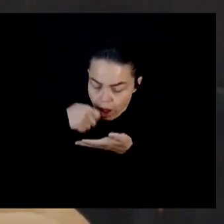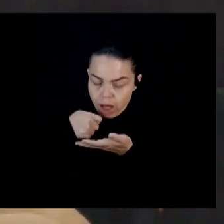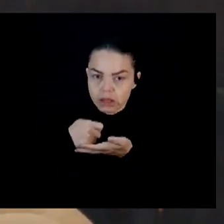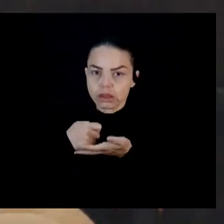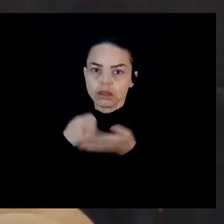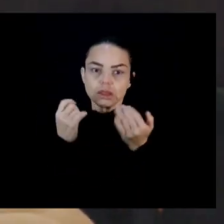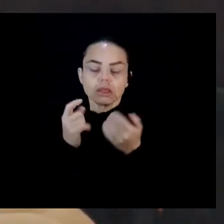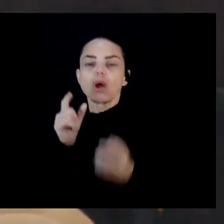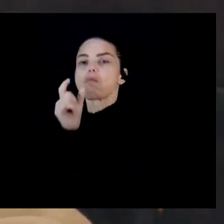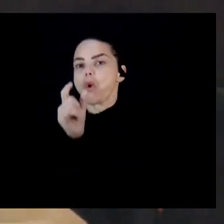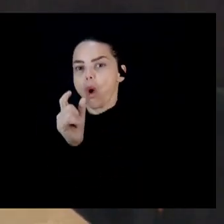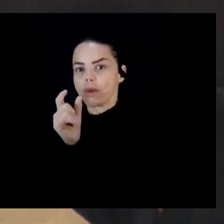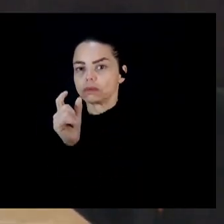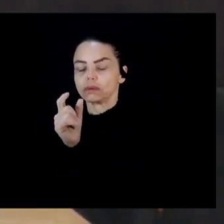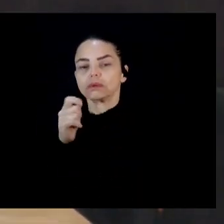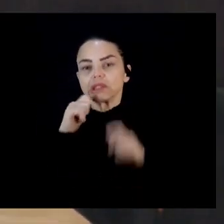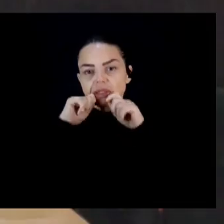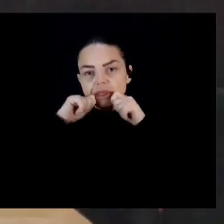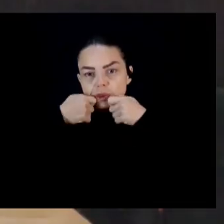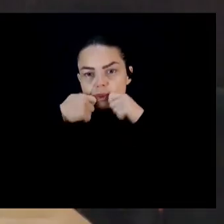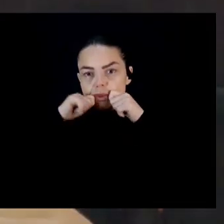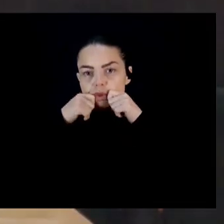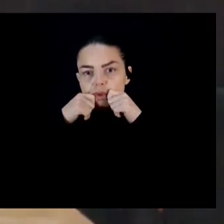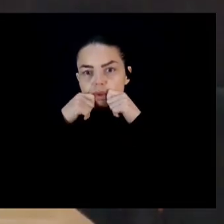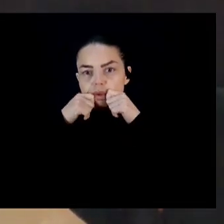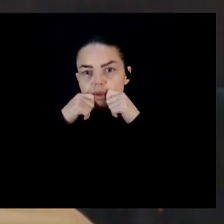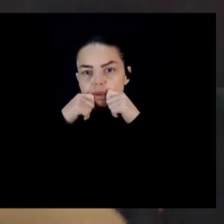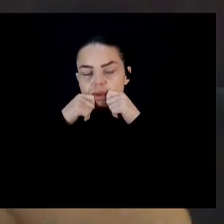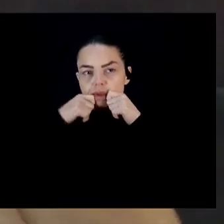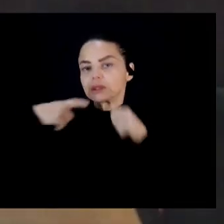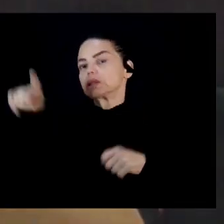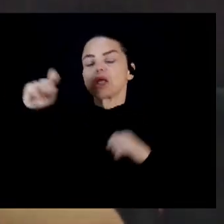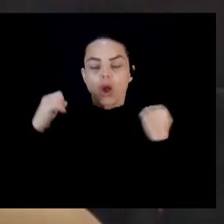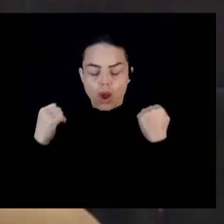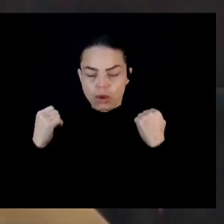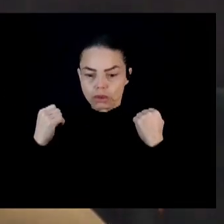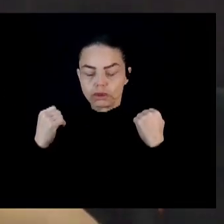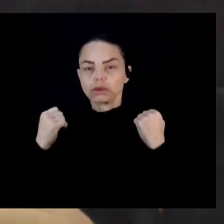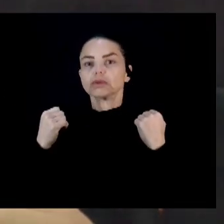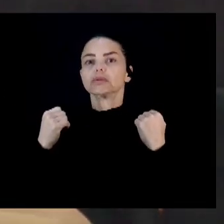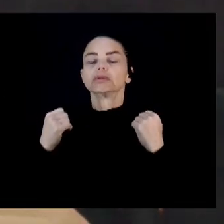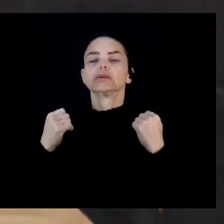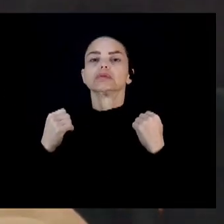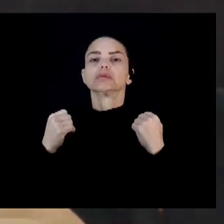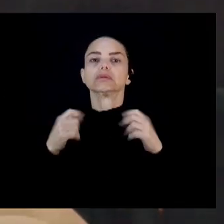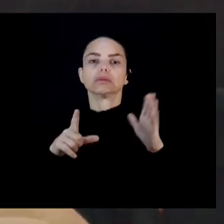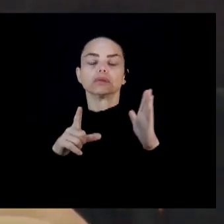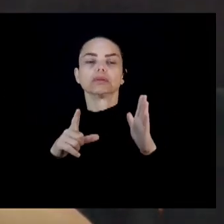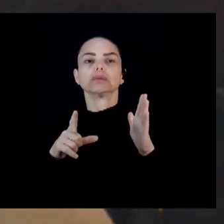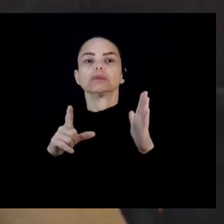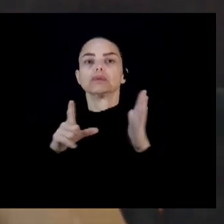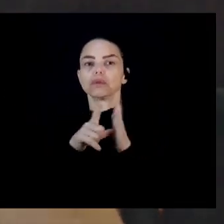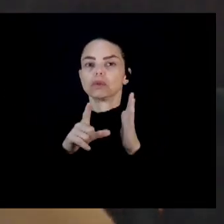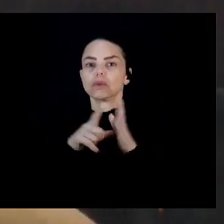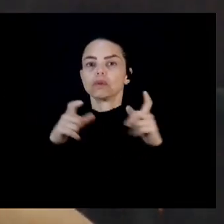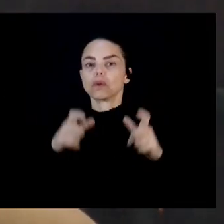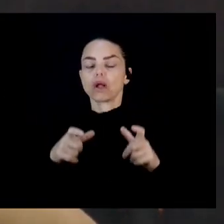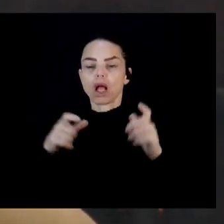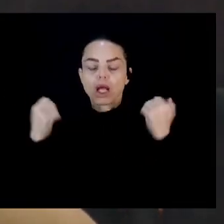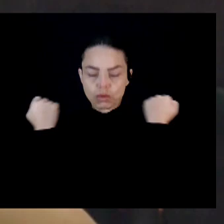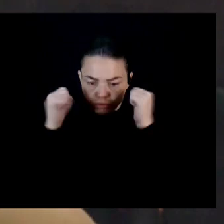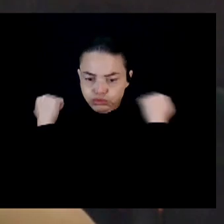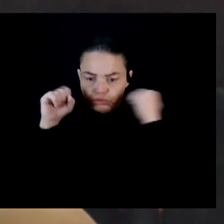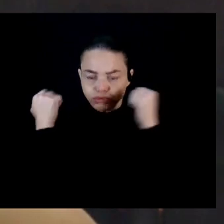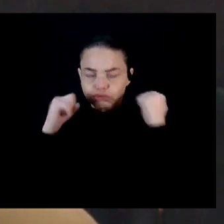comia um bombonzinho, assim, ela tinha que correr para academia. Sabe? Então, acabou gerando uma ansiedade muito grande nela. Então, deixou de ser